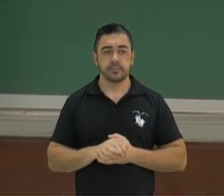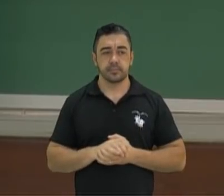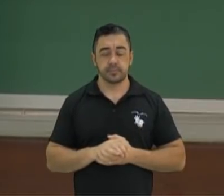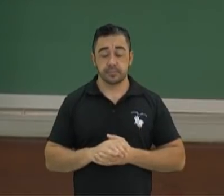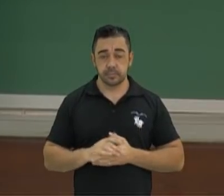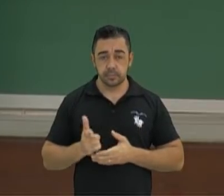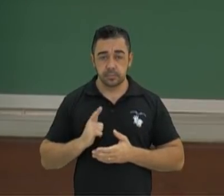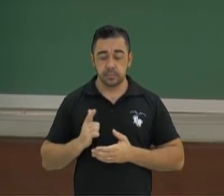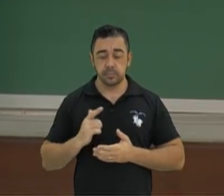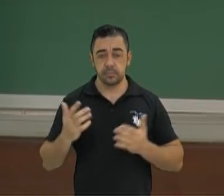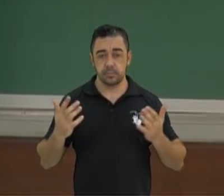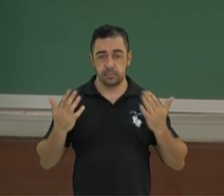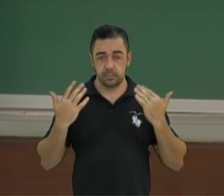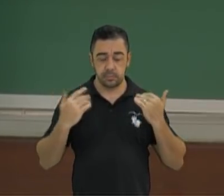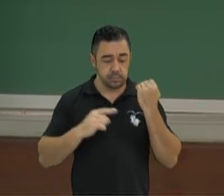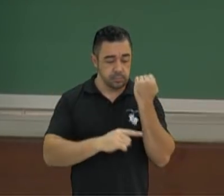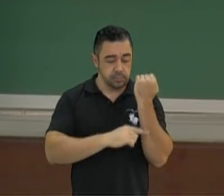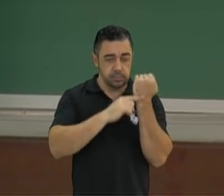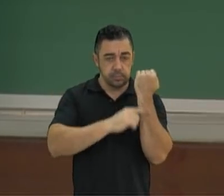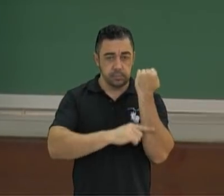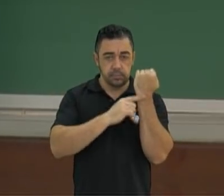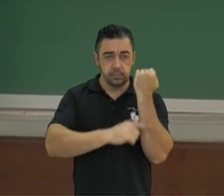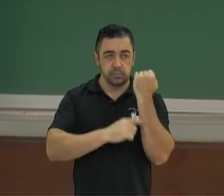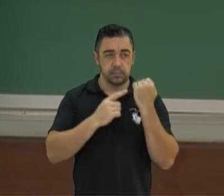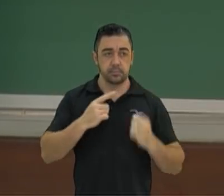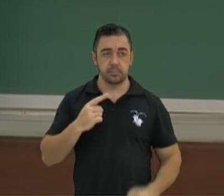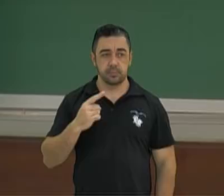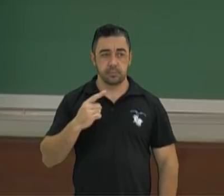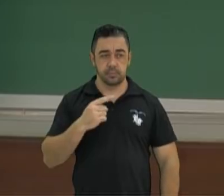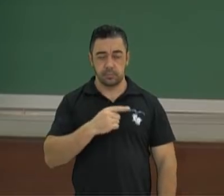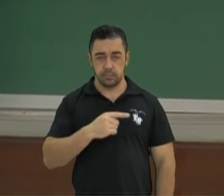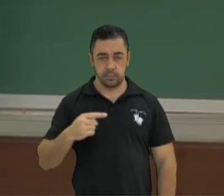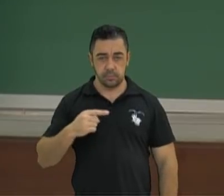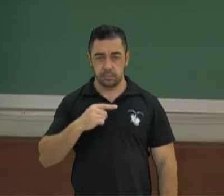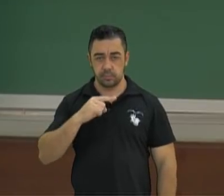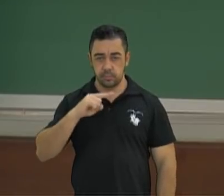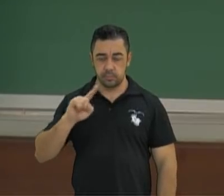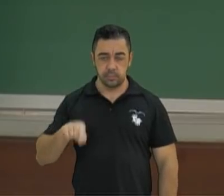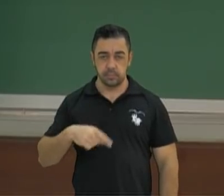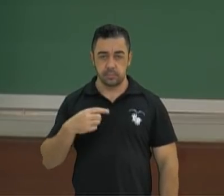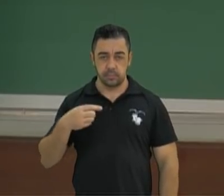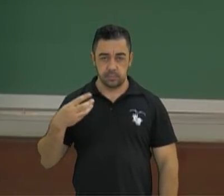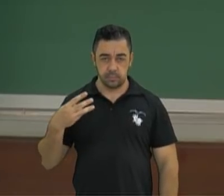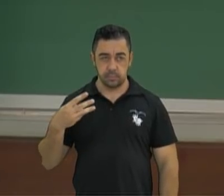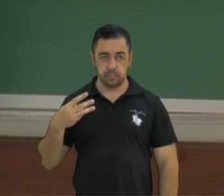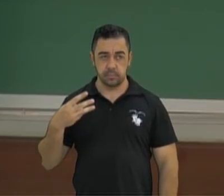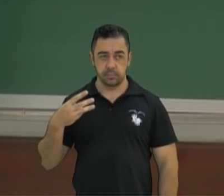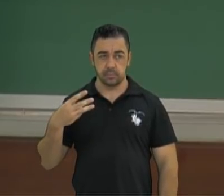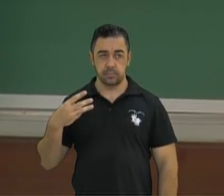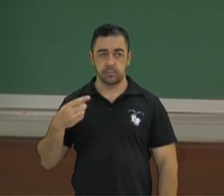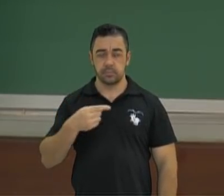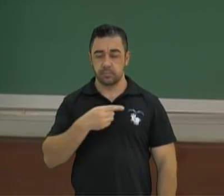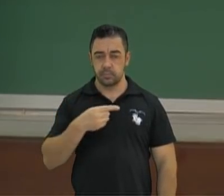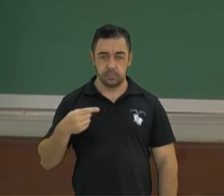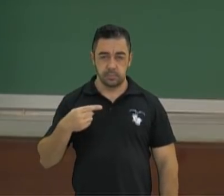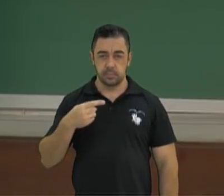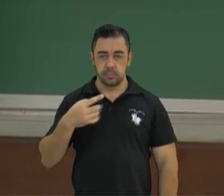a temperatura ela passa de menos 1,3 graus para menos